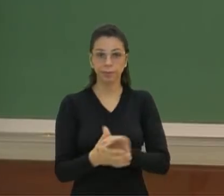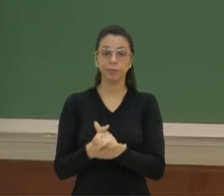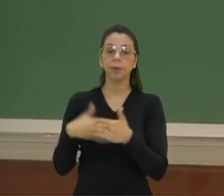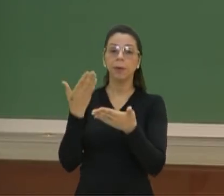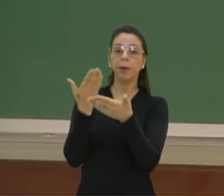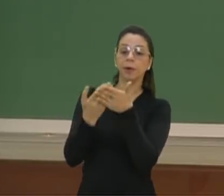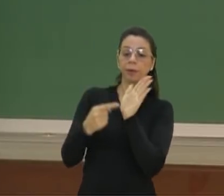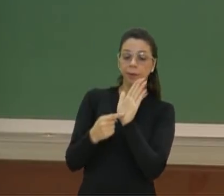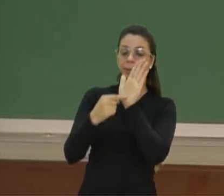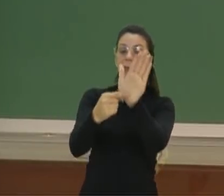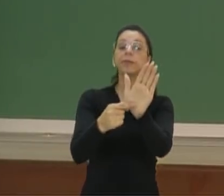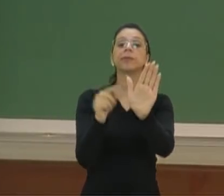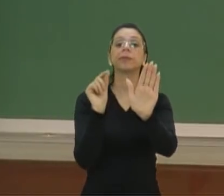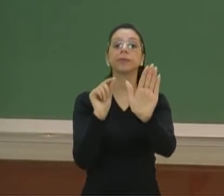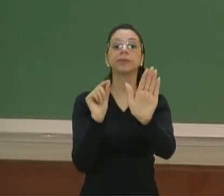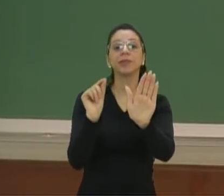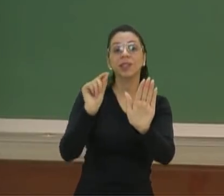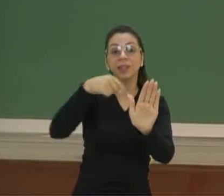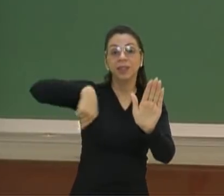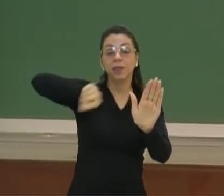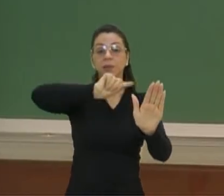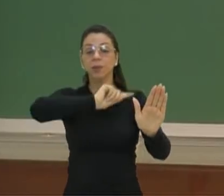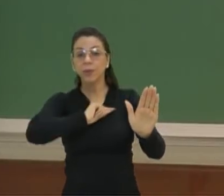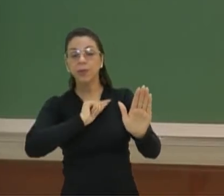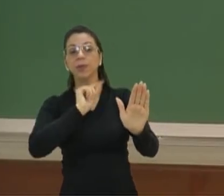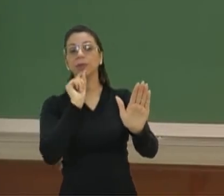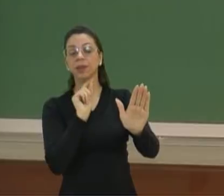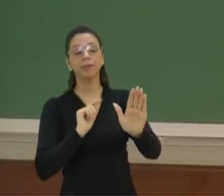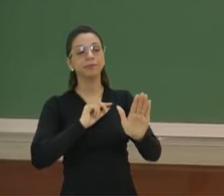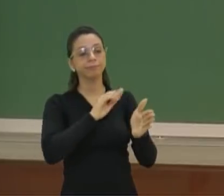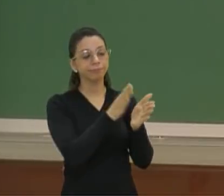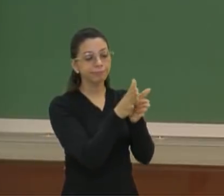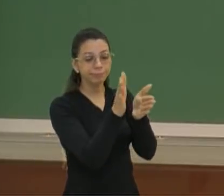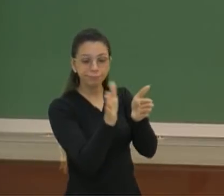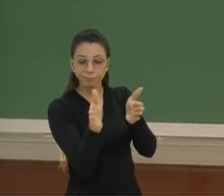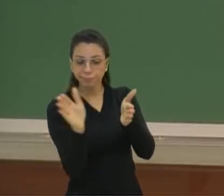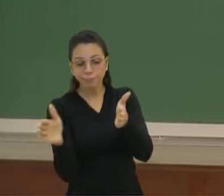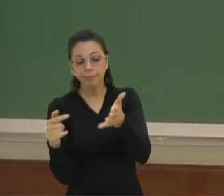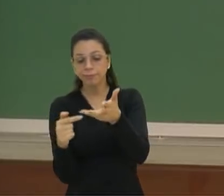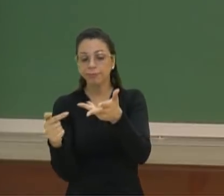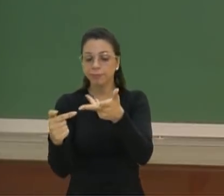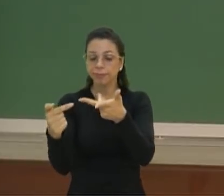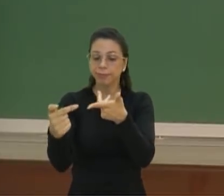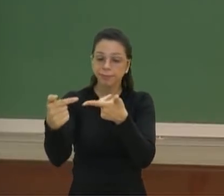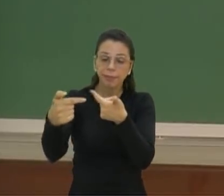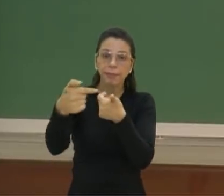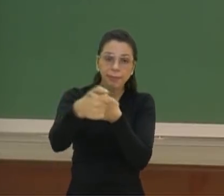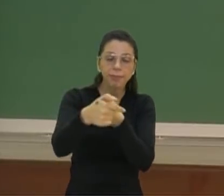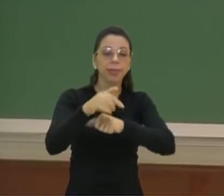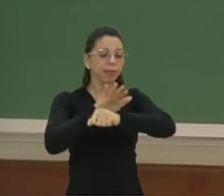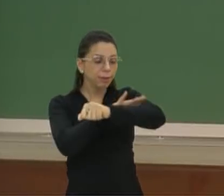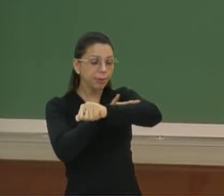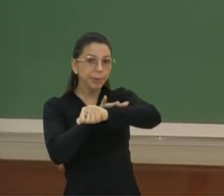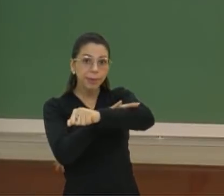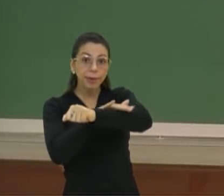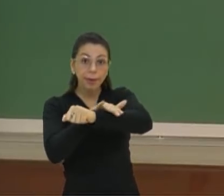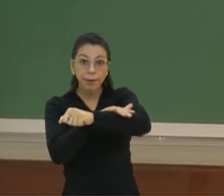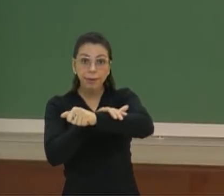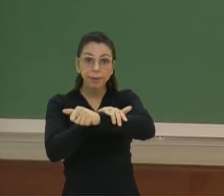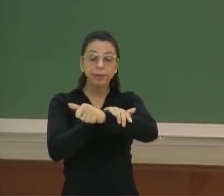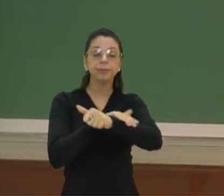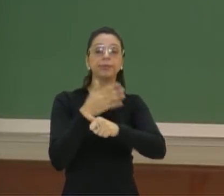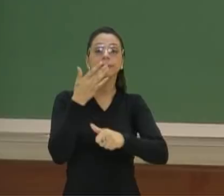aula apresentando e nós fizemos aulas para cada um dos 5. Falamos do tato, falamos